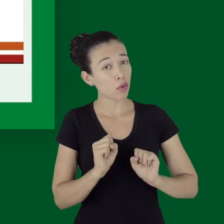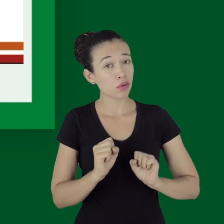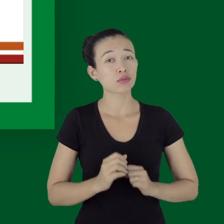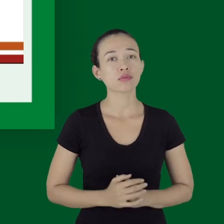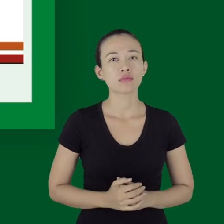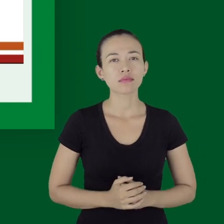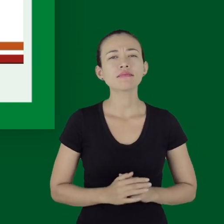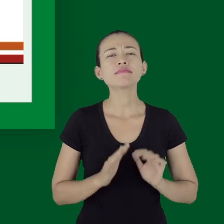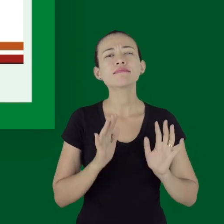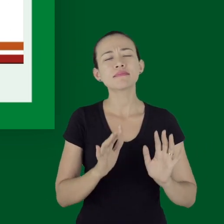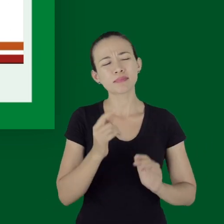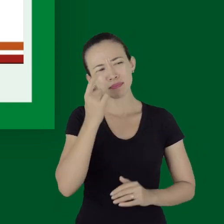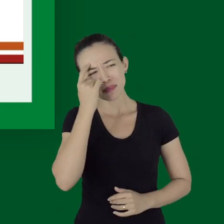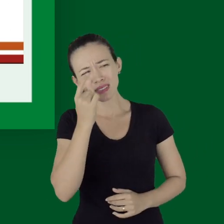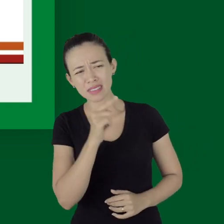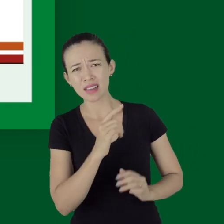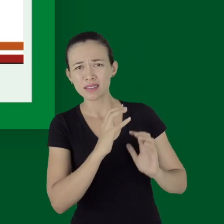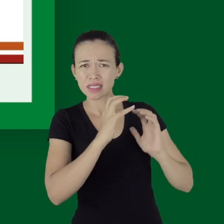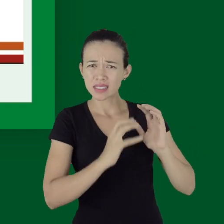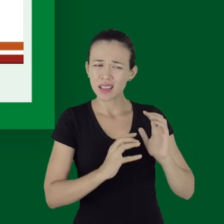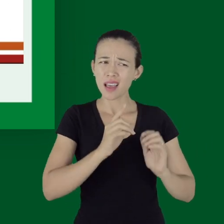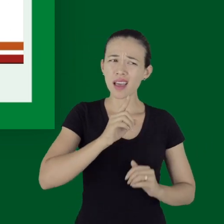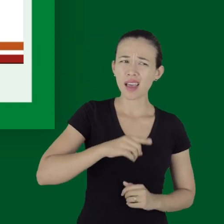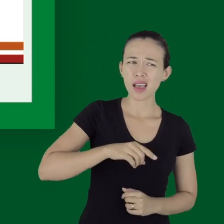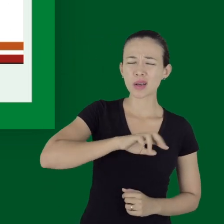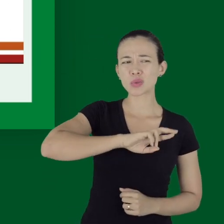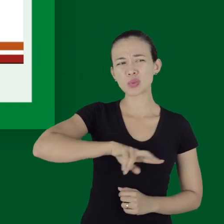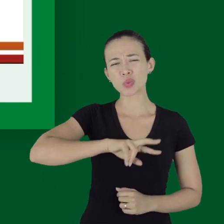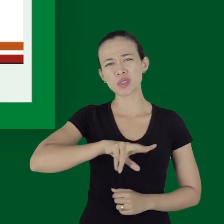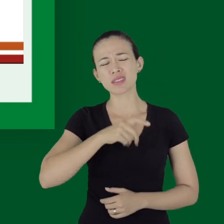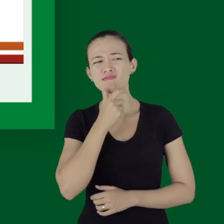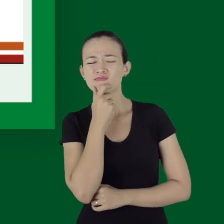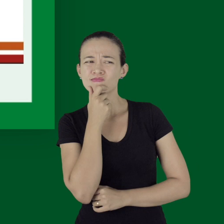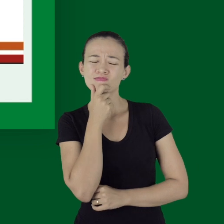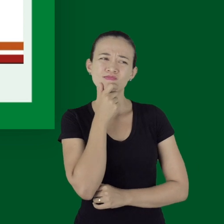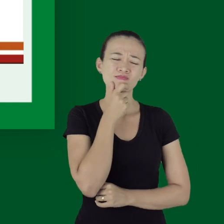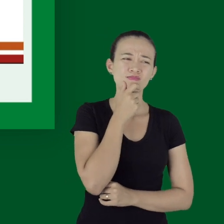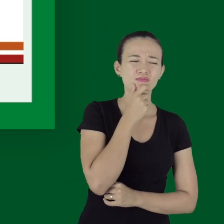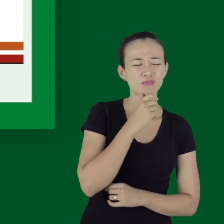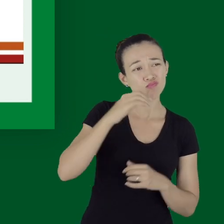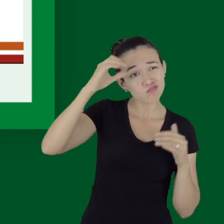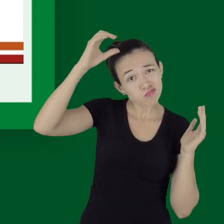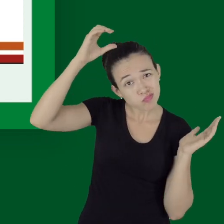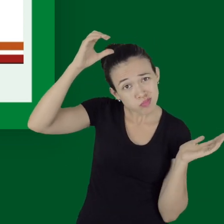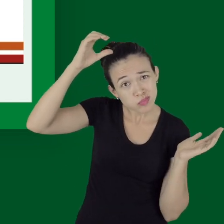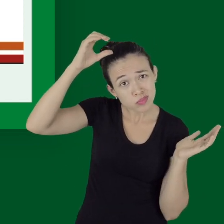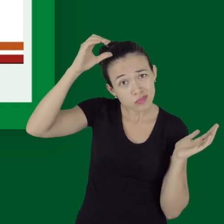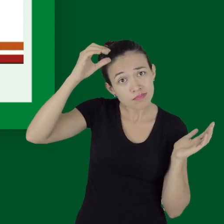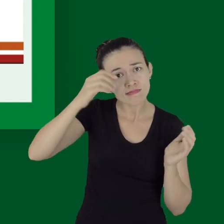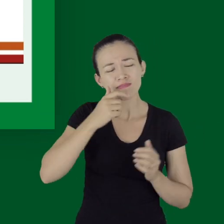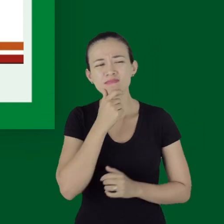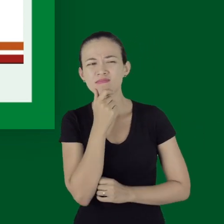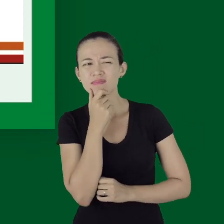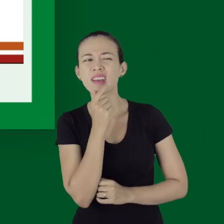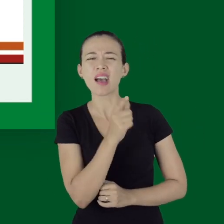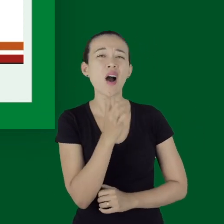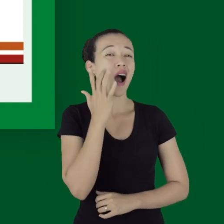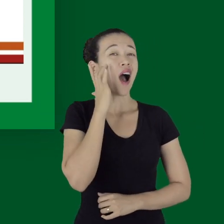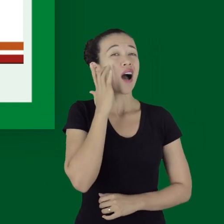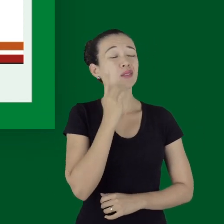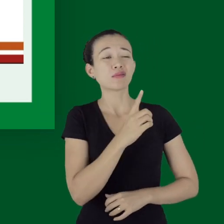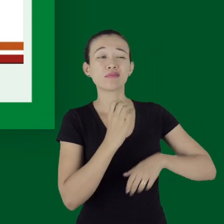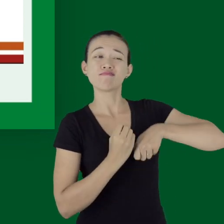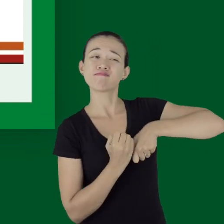é importante frisar que, na dúvida, assim, esse quadro eu acho que não é um AVC, eu acho que é por